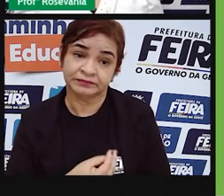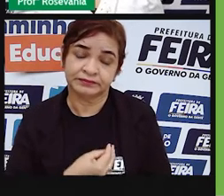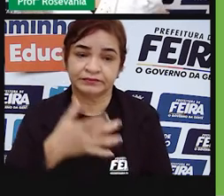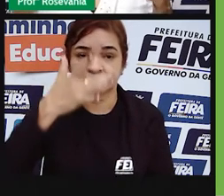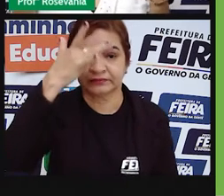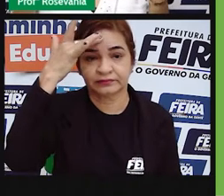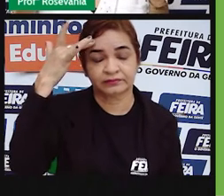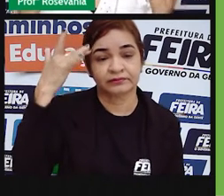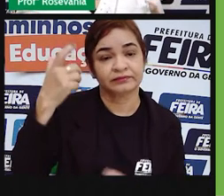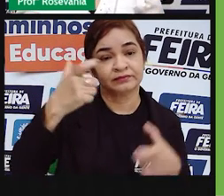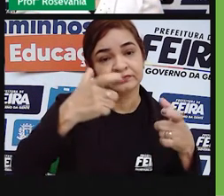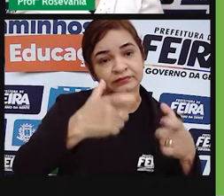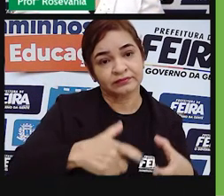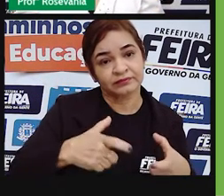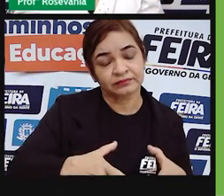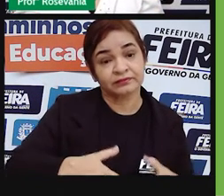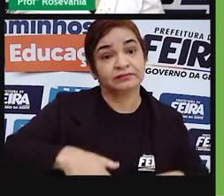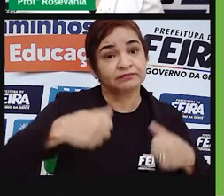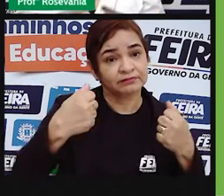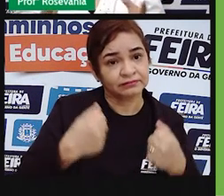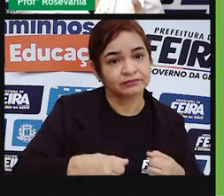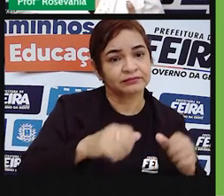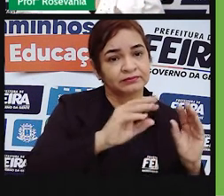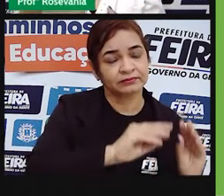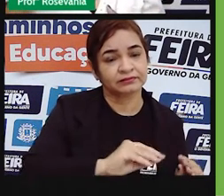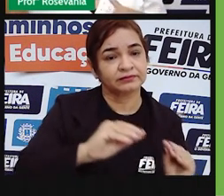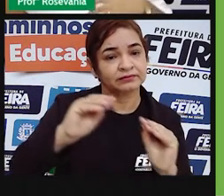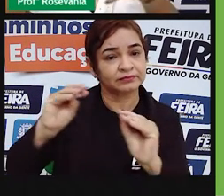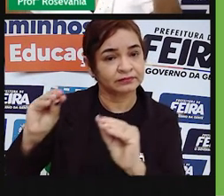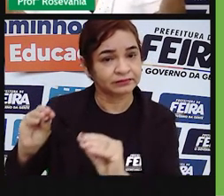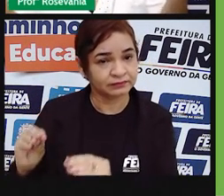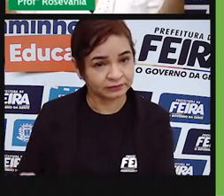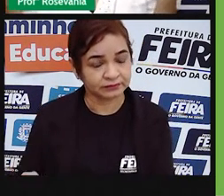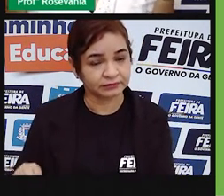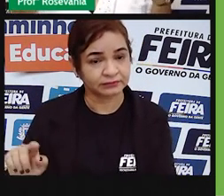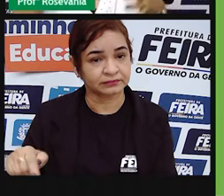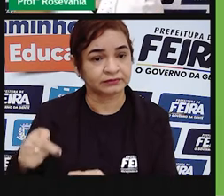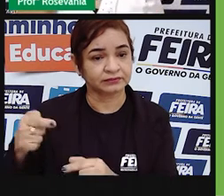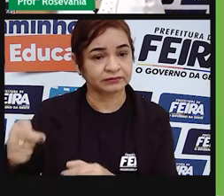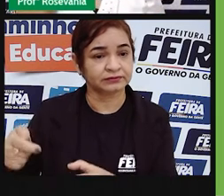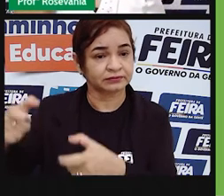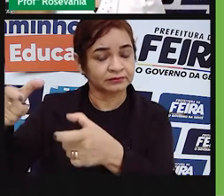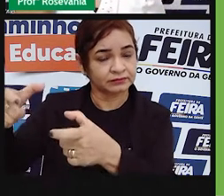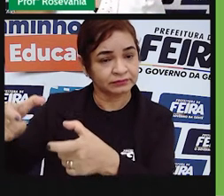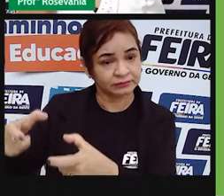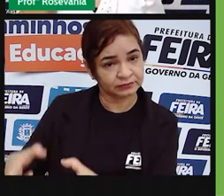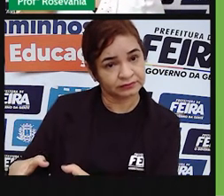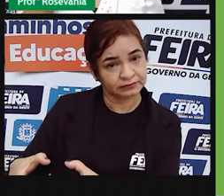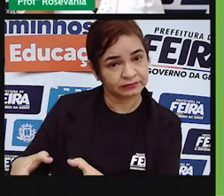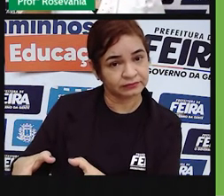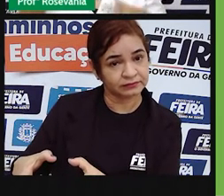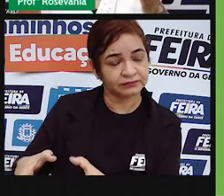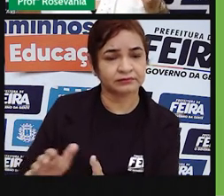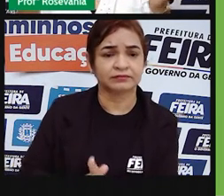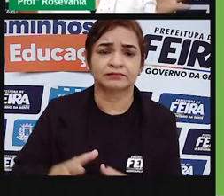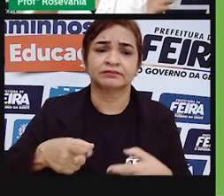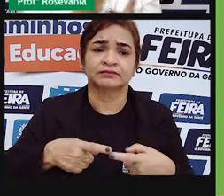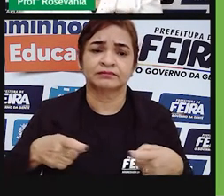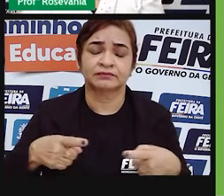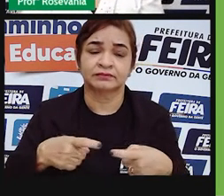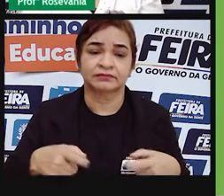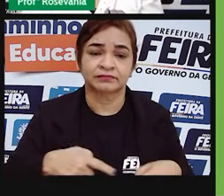lá. Então, elas são obrigadas a desocupar os espaços, porque aqueles espaços ali passam a ser, né, os campos de guerra